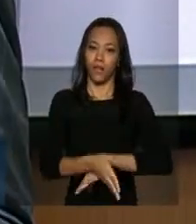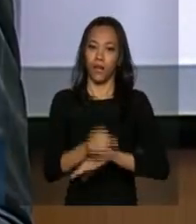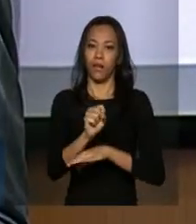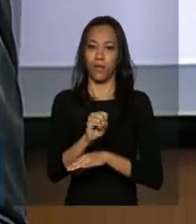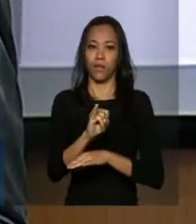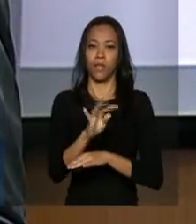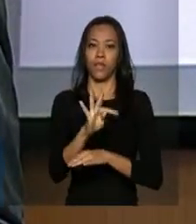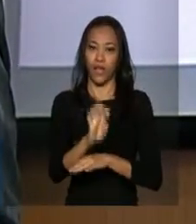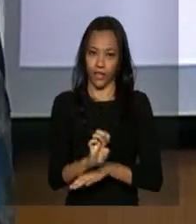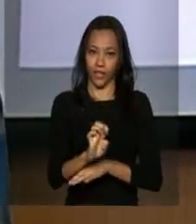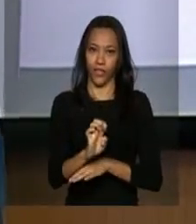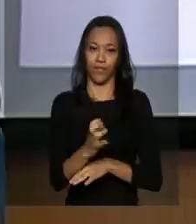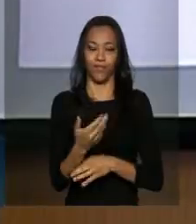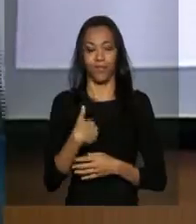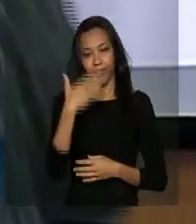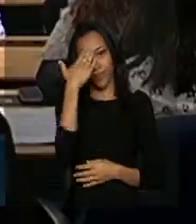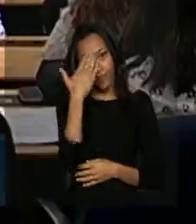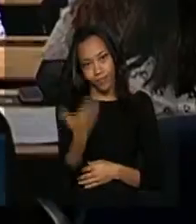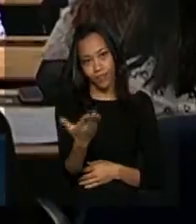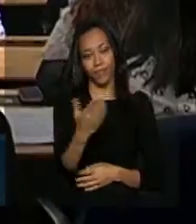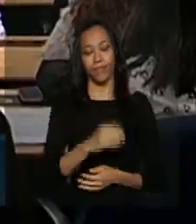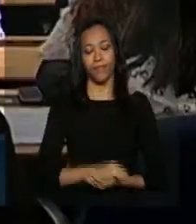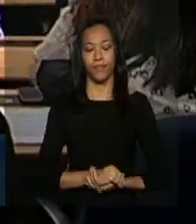essa doação. Obrigado.